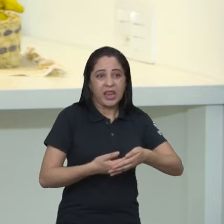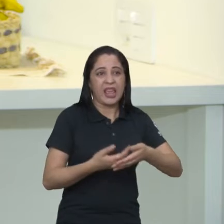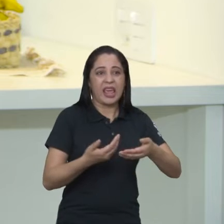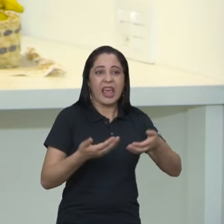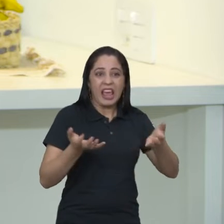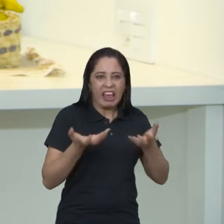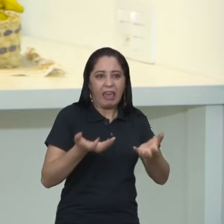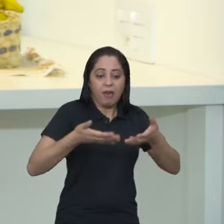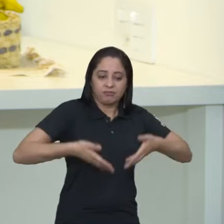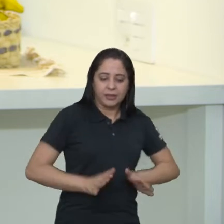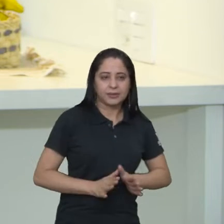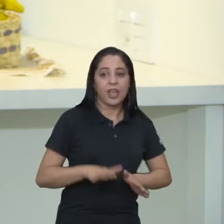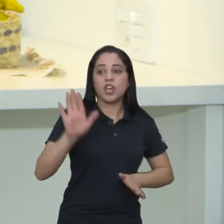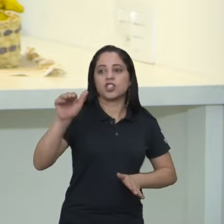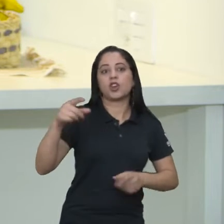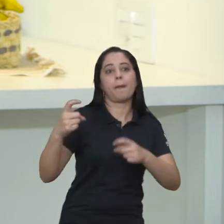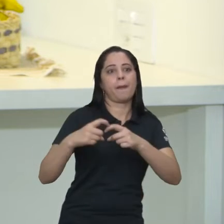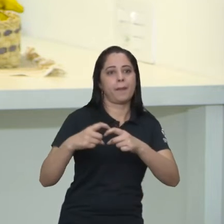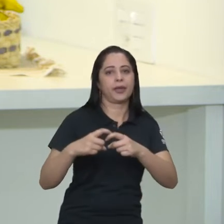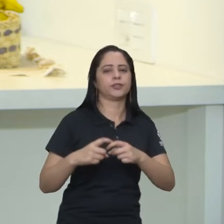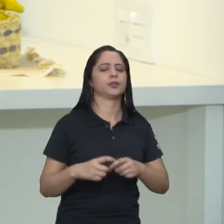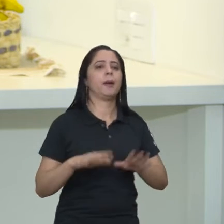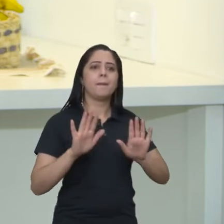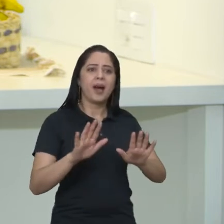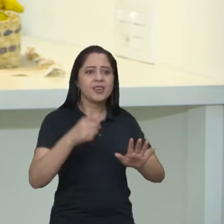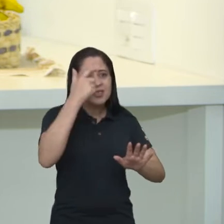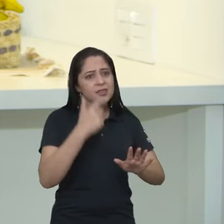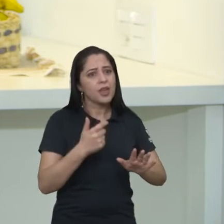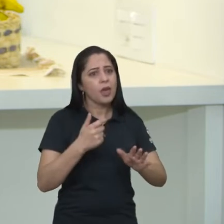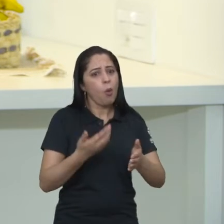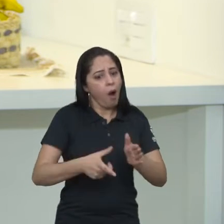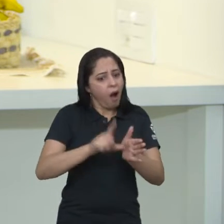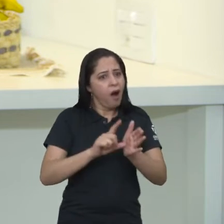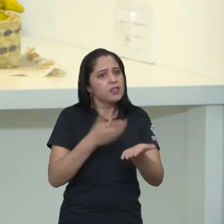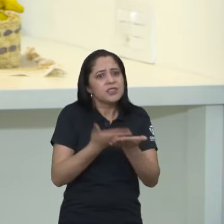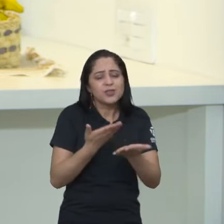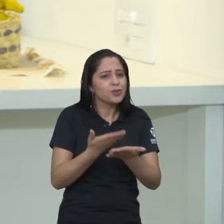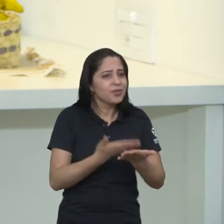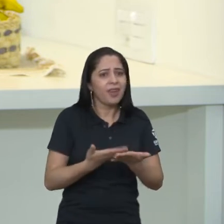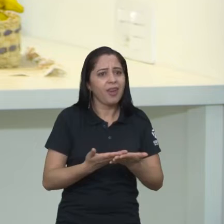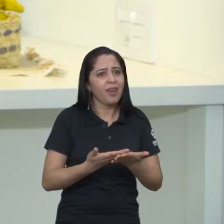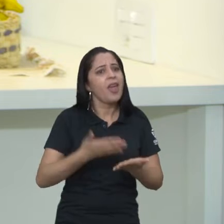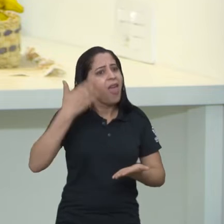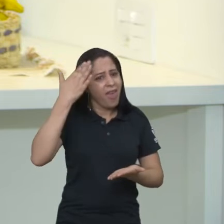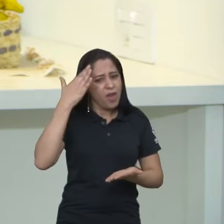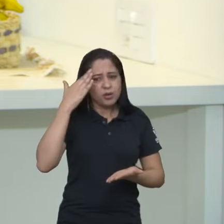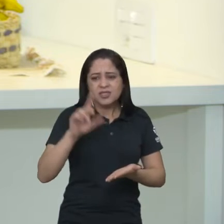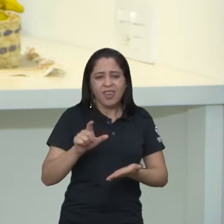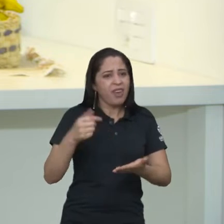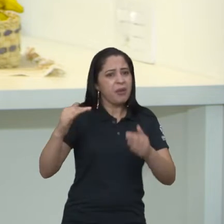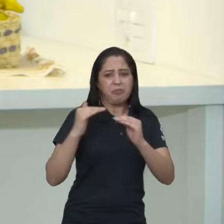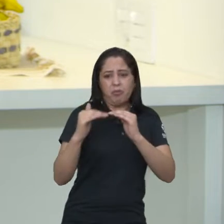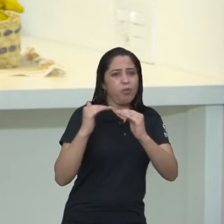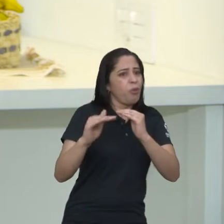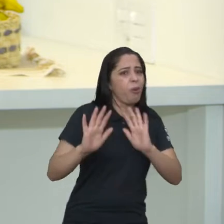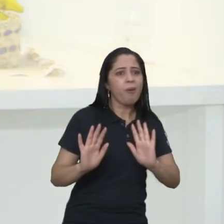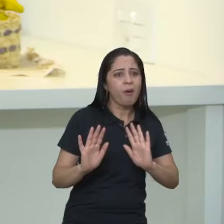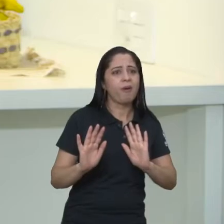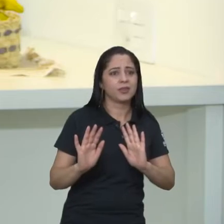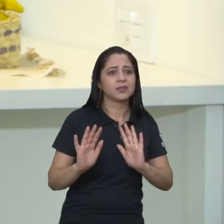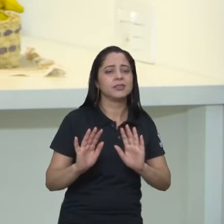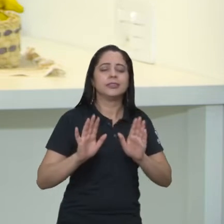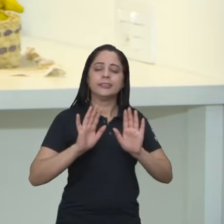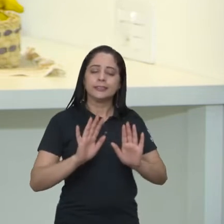pediatra. E eu estudei durante a gestação e eu sabia que aquilo não fazia muito